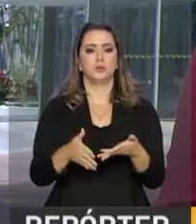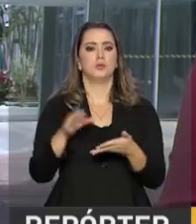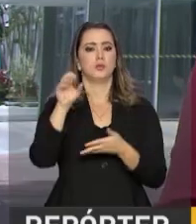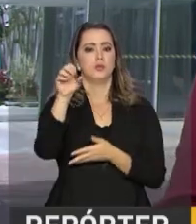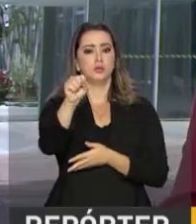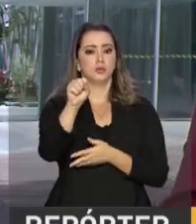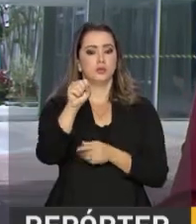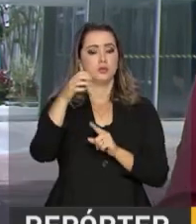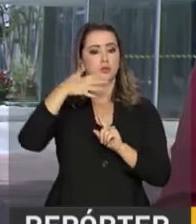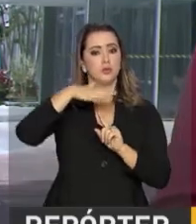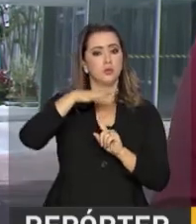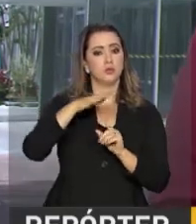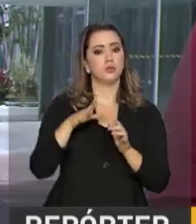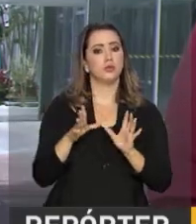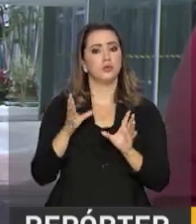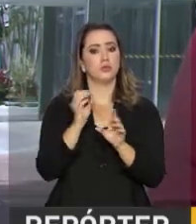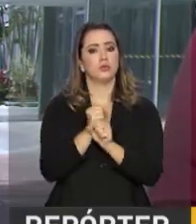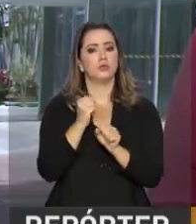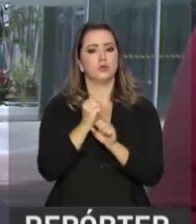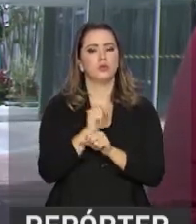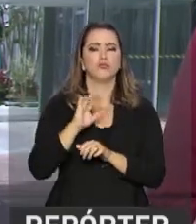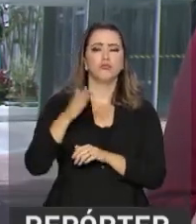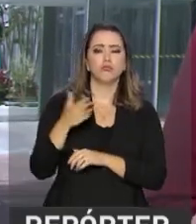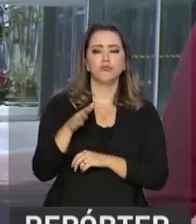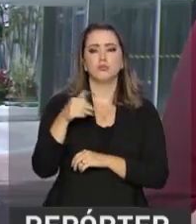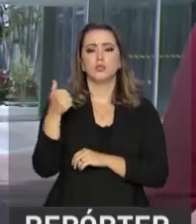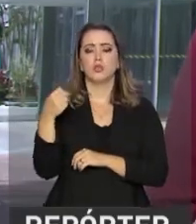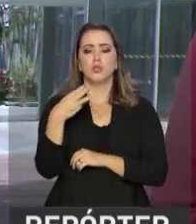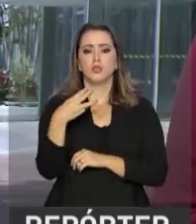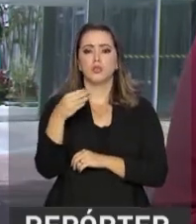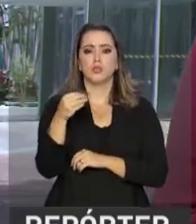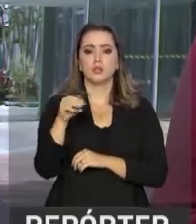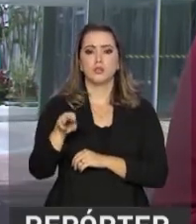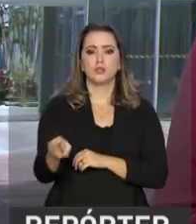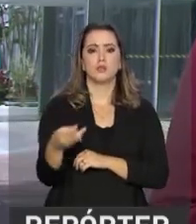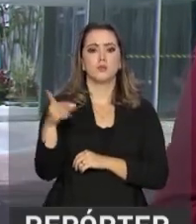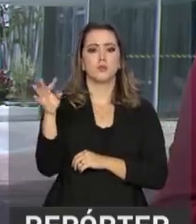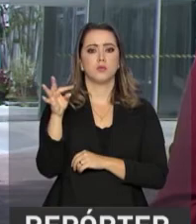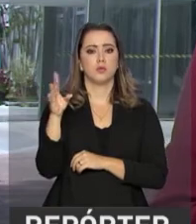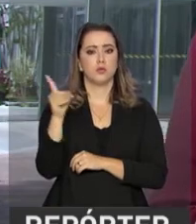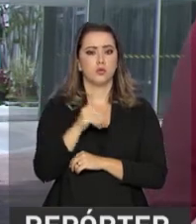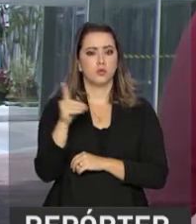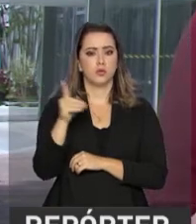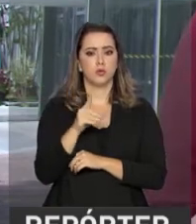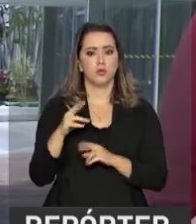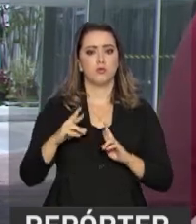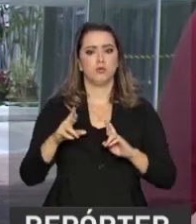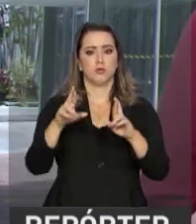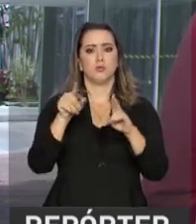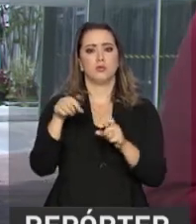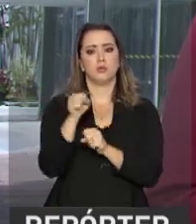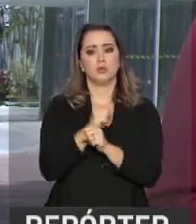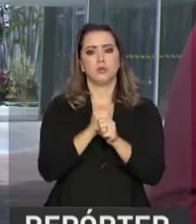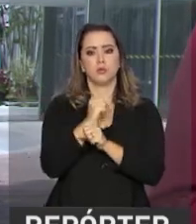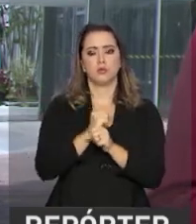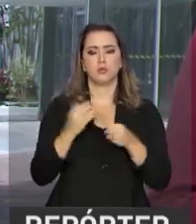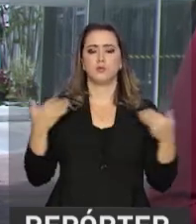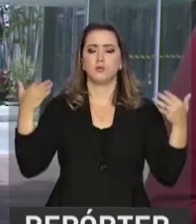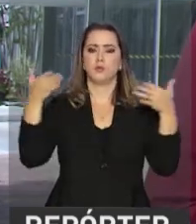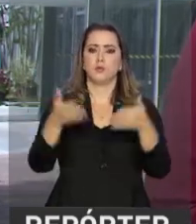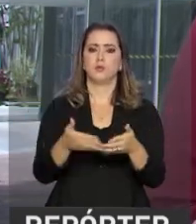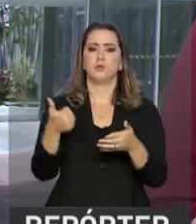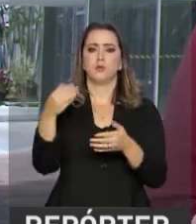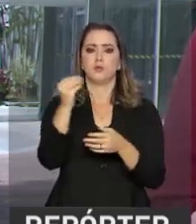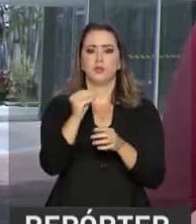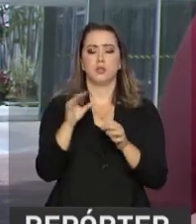e fechou negócios em torno de 300 milhões de dólares a expectativa para este ano é participar de 10